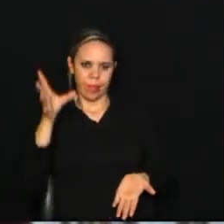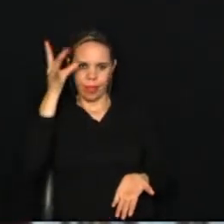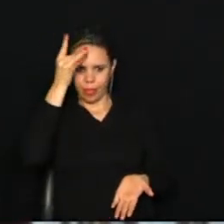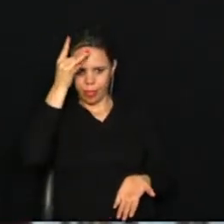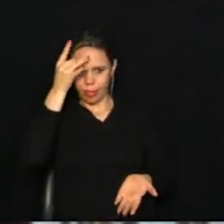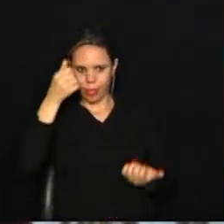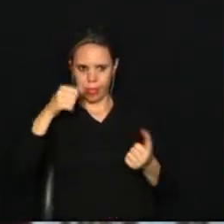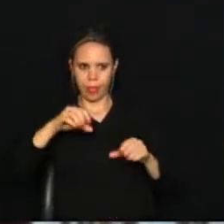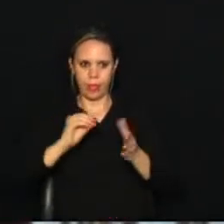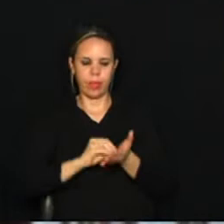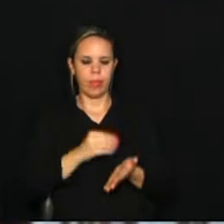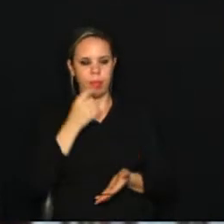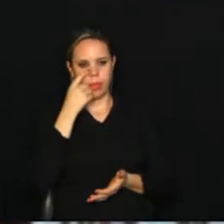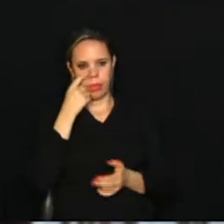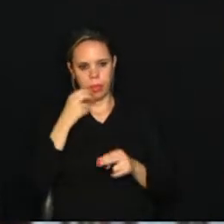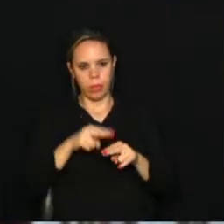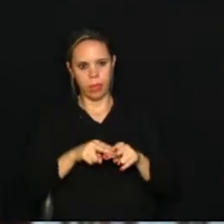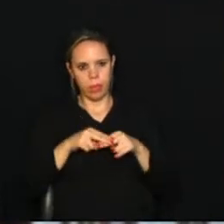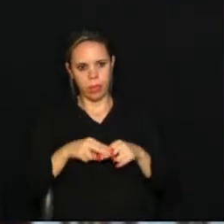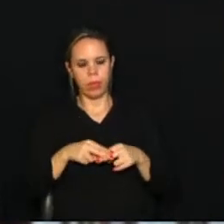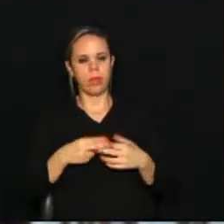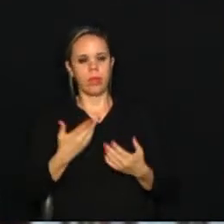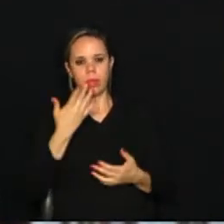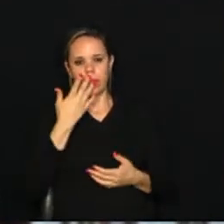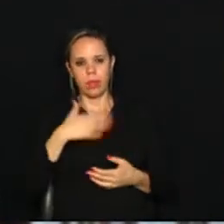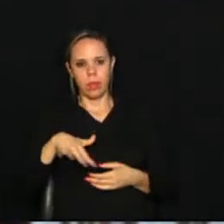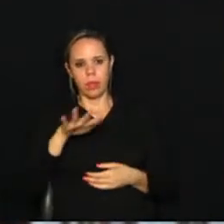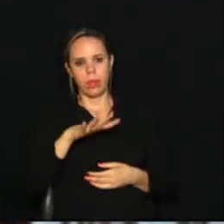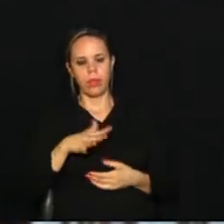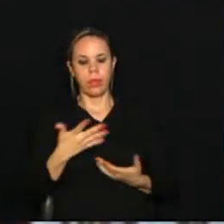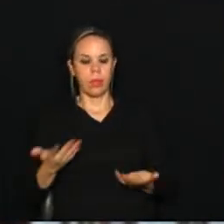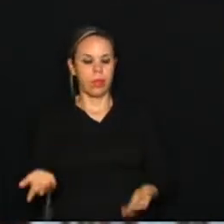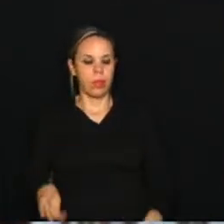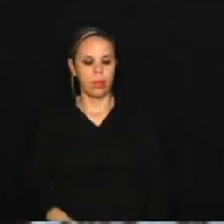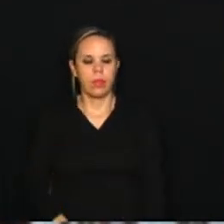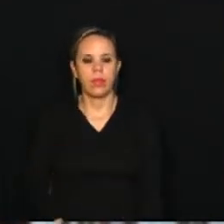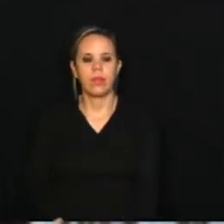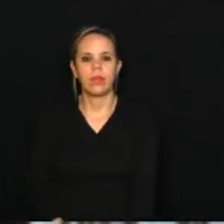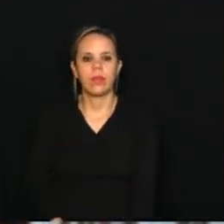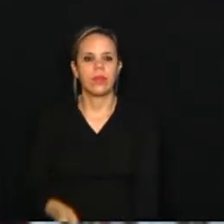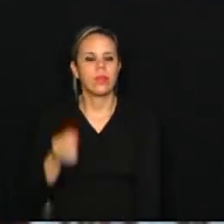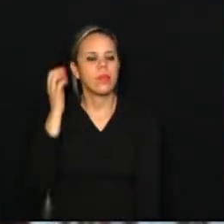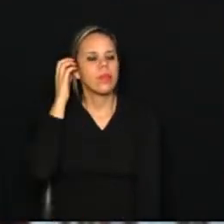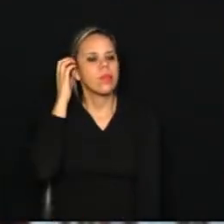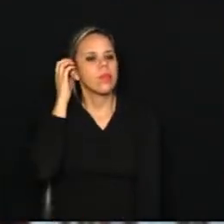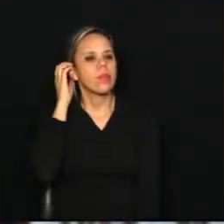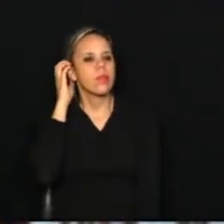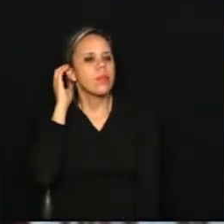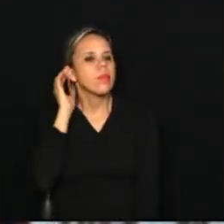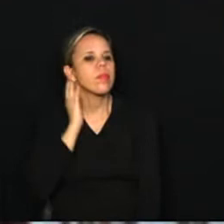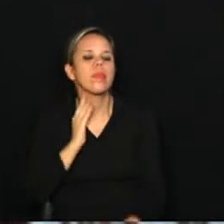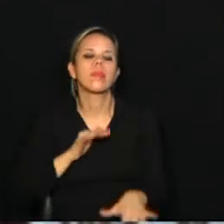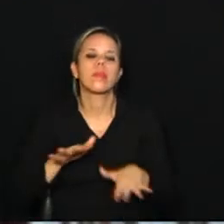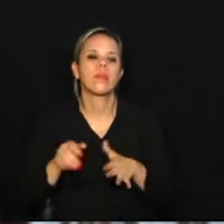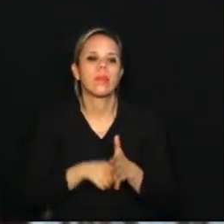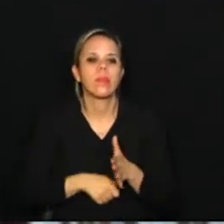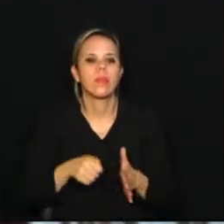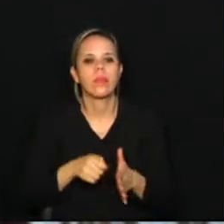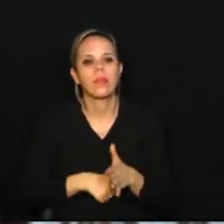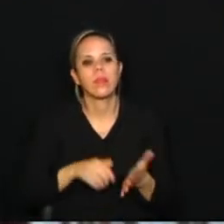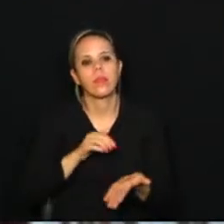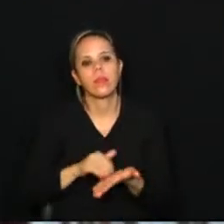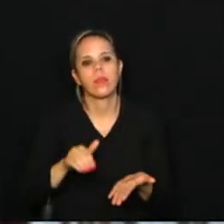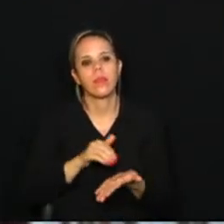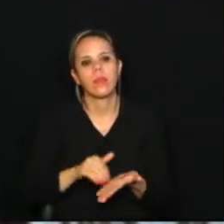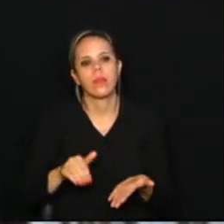aprendizagem por parte das crianças. Então, essa é uma questão que move muito a